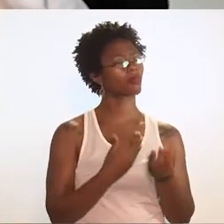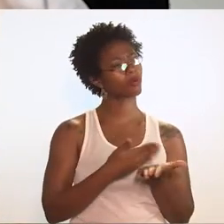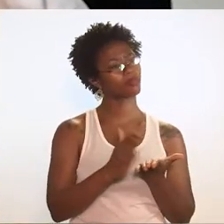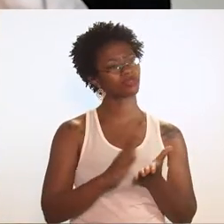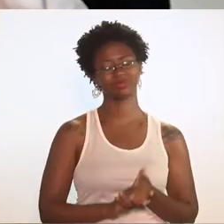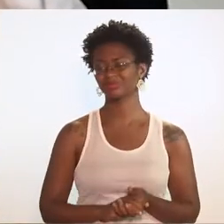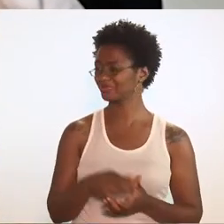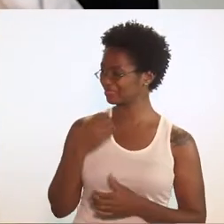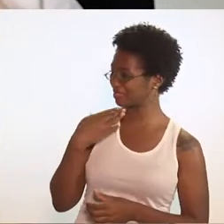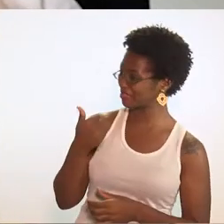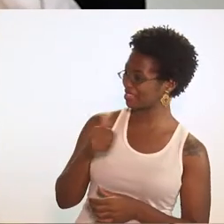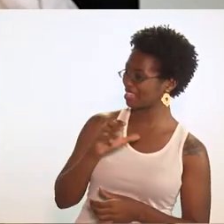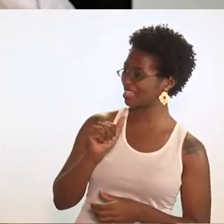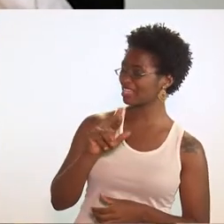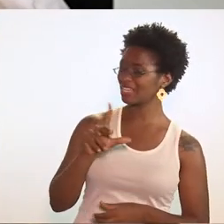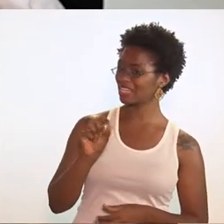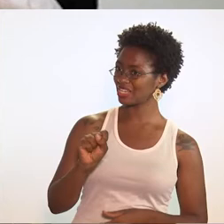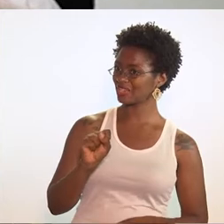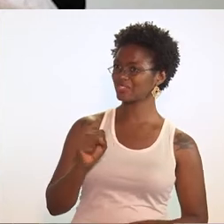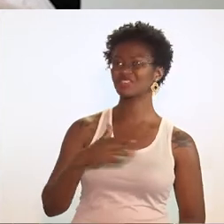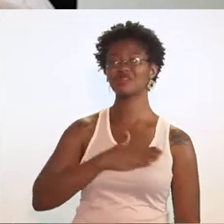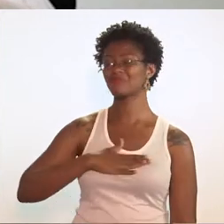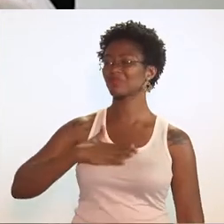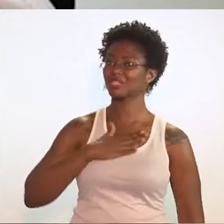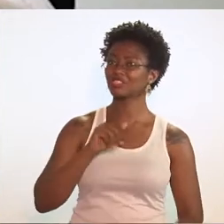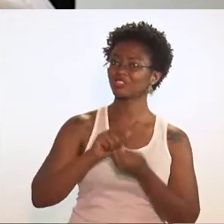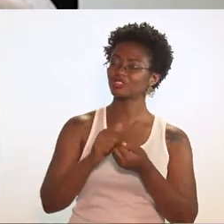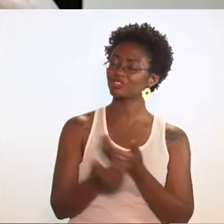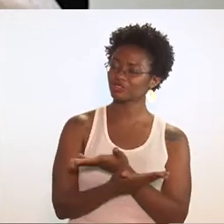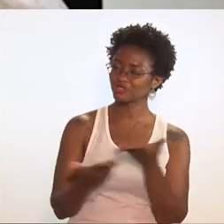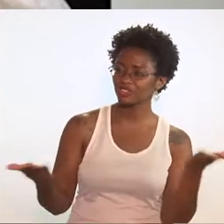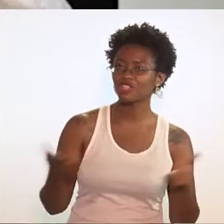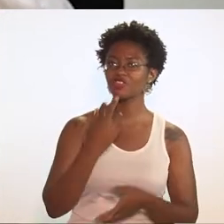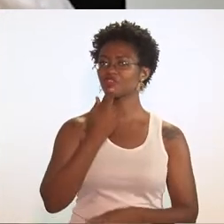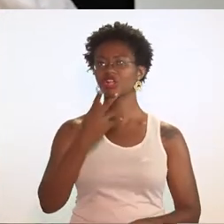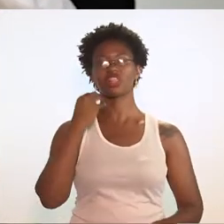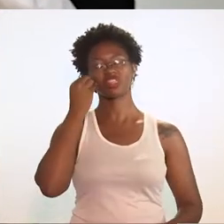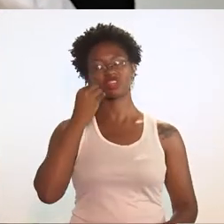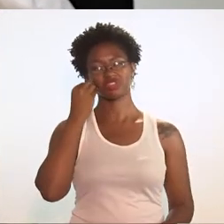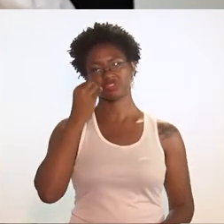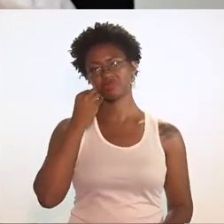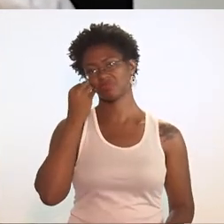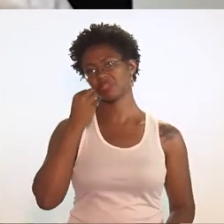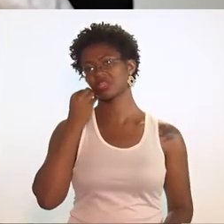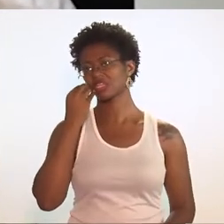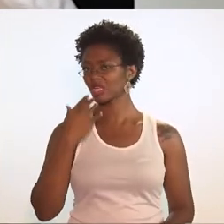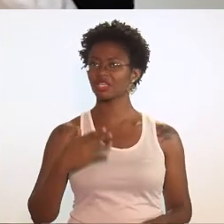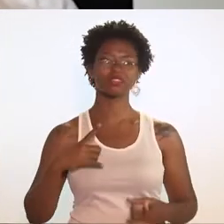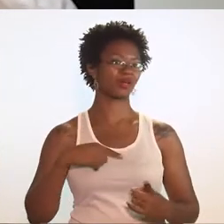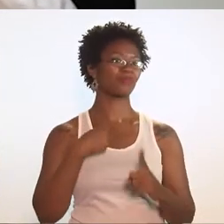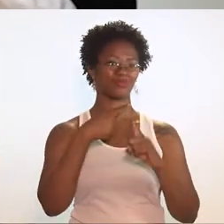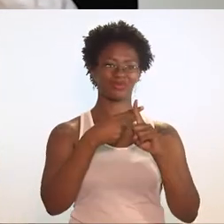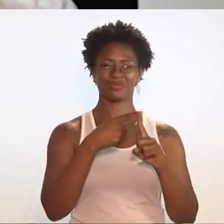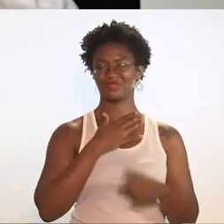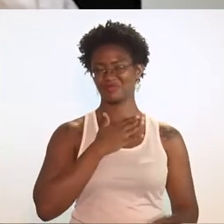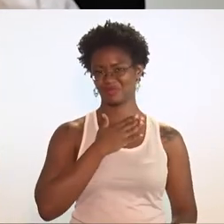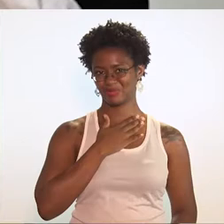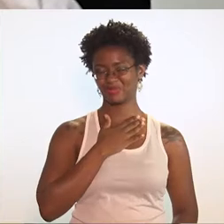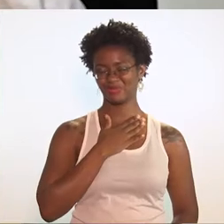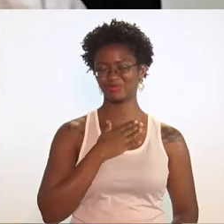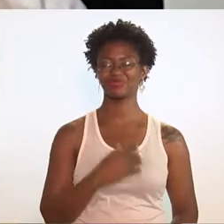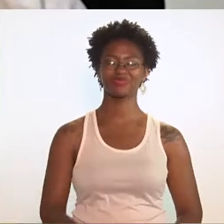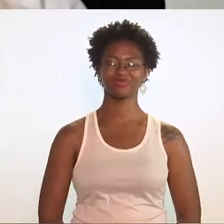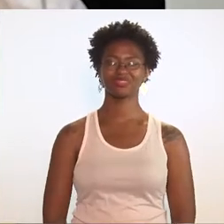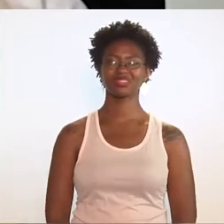Tudo bom, Carlos Alberto? Um prazer estar aqui com vocês e falar um pouquinho dessa experiência, realmente é muito